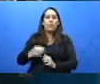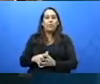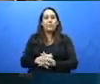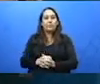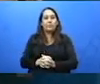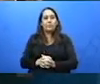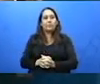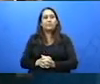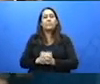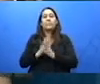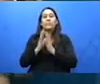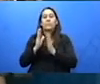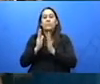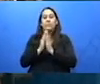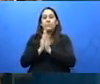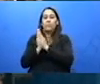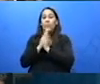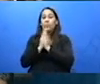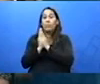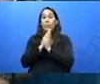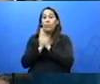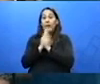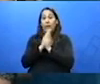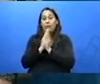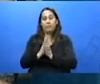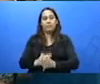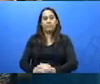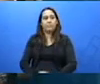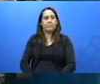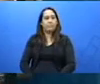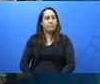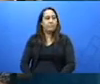lá escrever. Era,